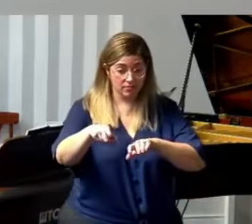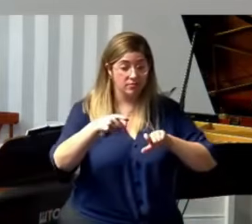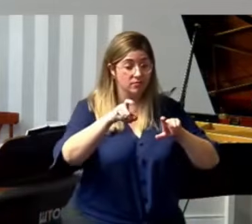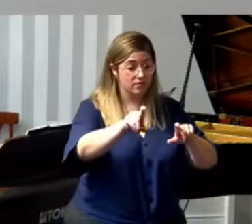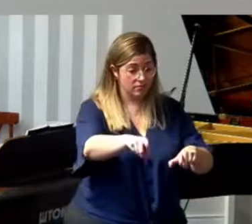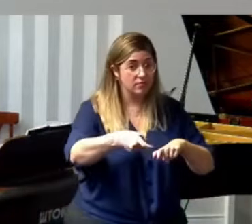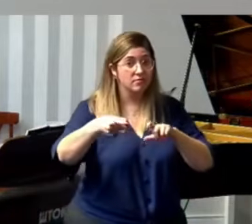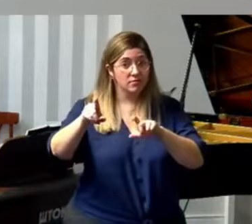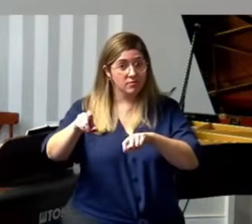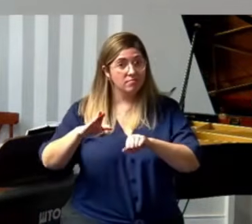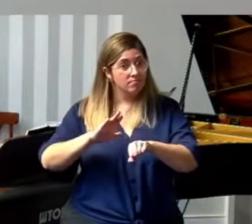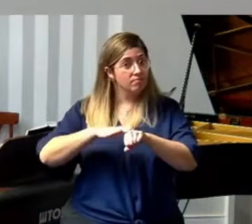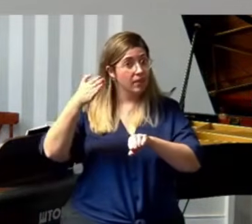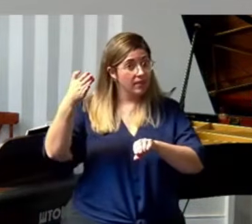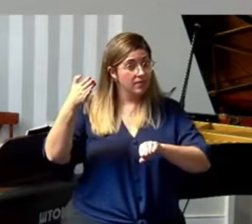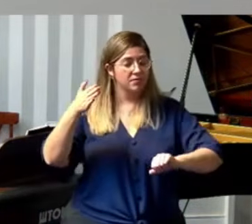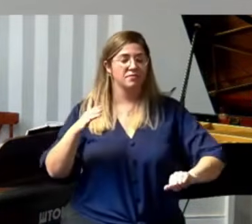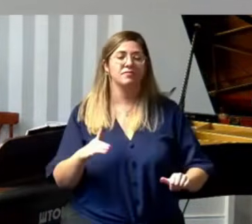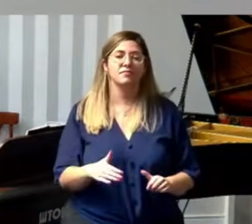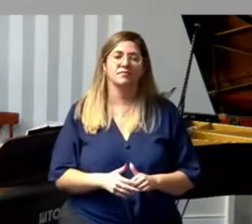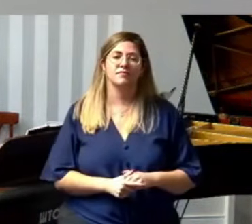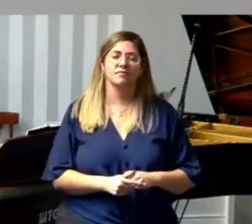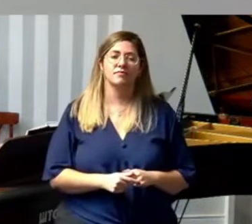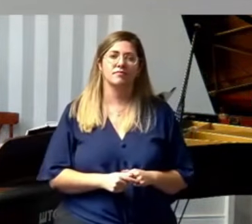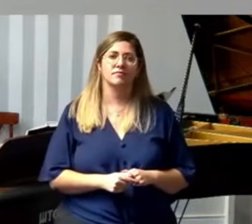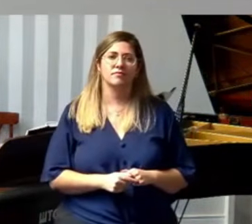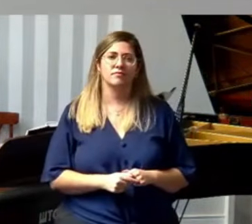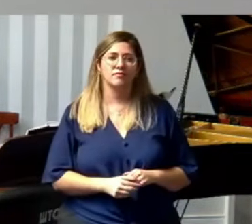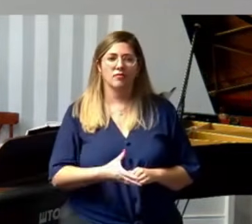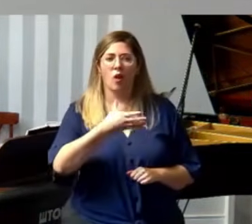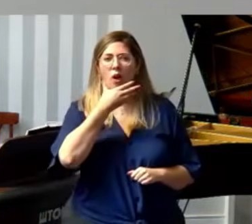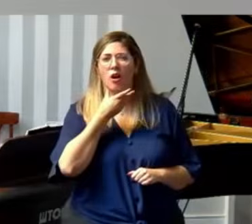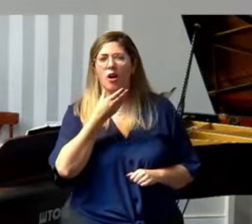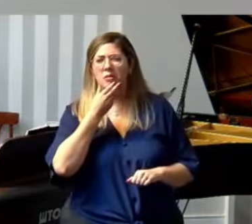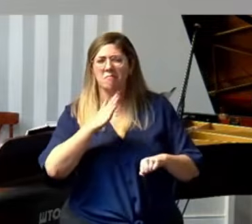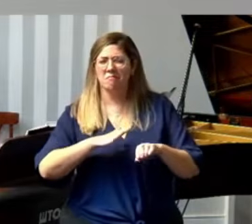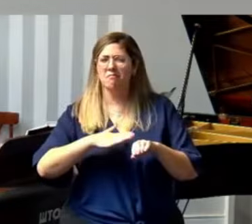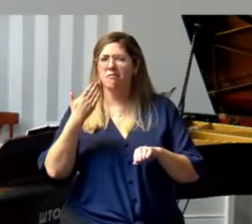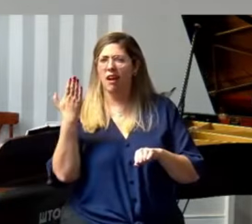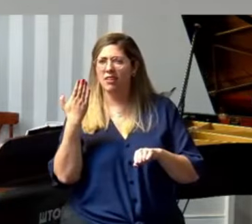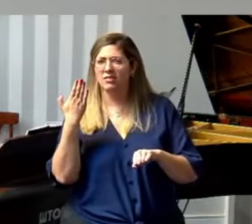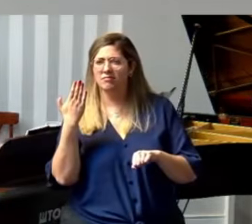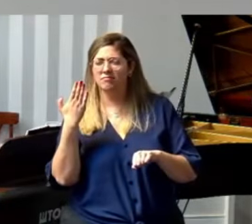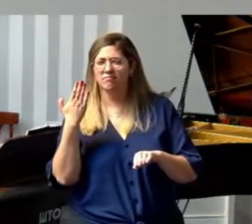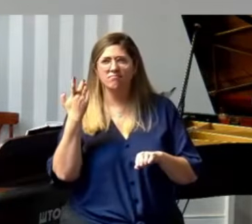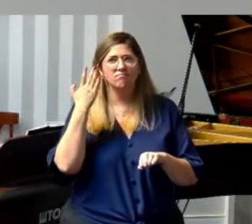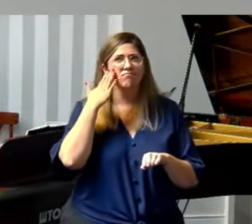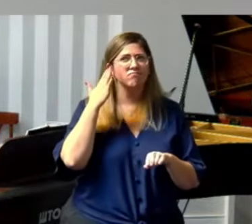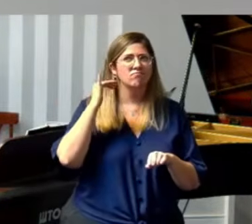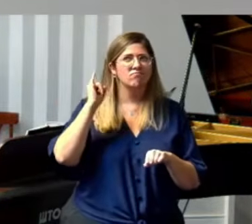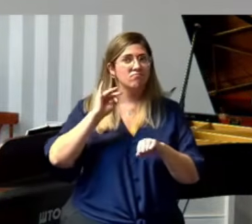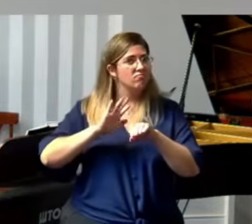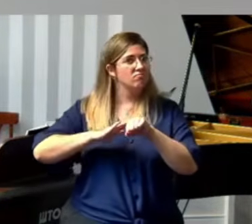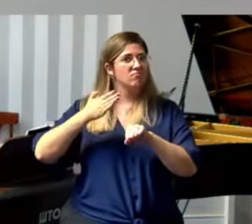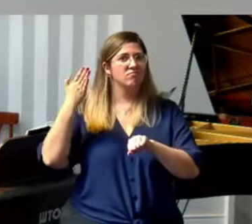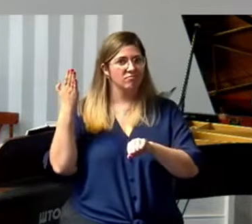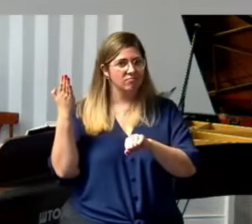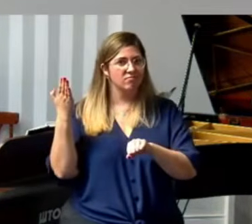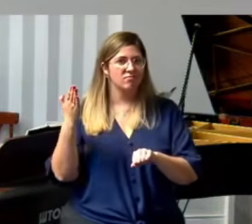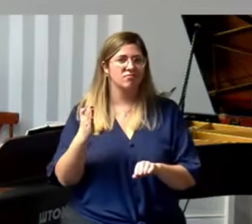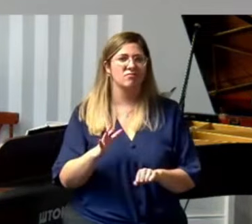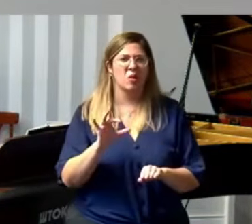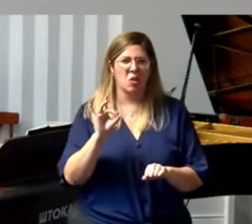cultivar. A ação do ser humano parece ter um valor que também extrapola um pouco a ideia